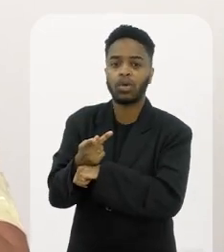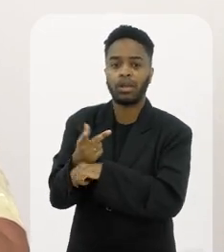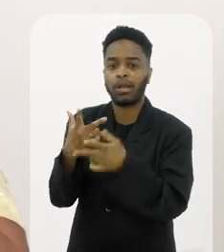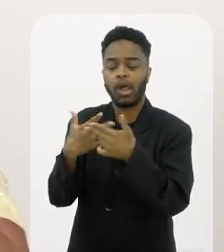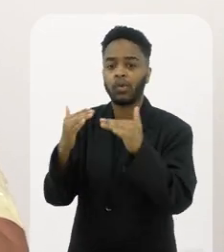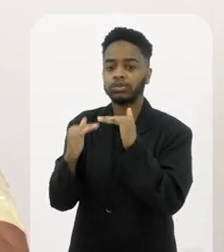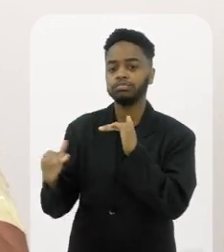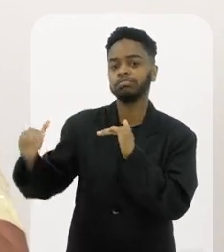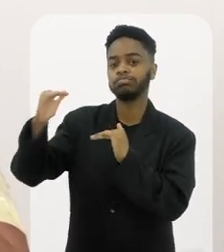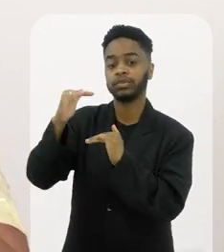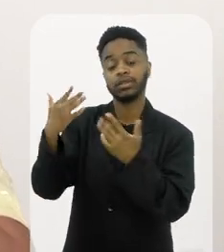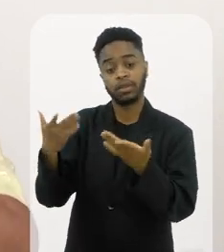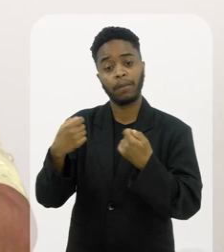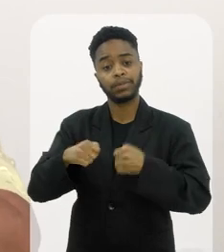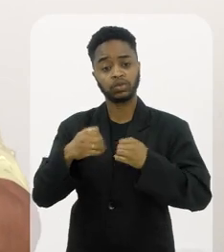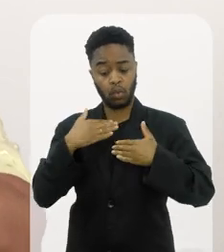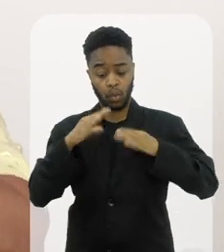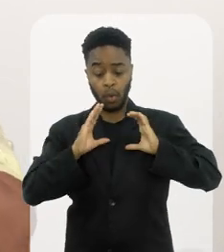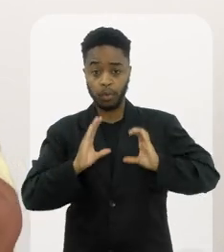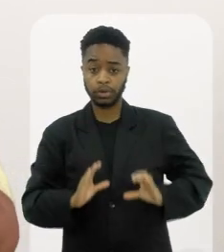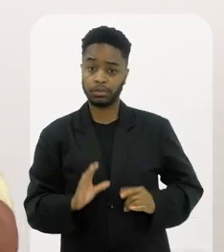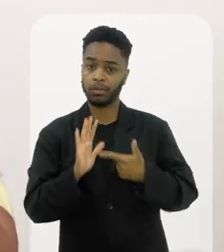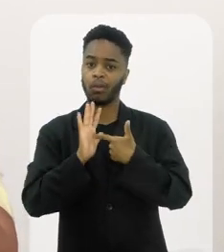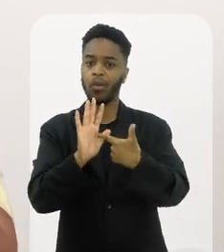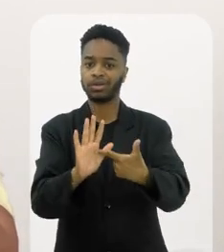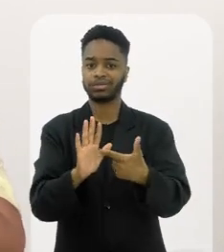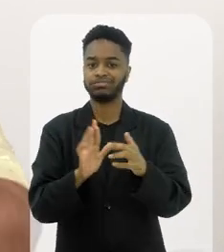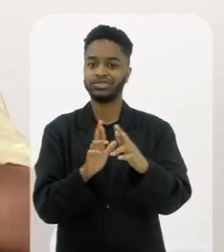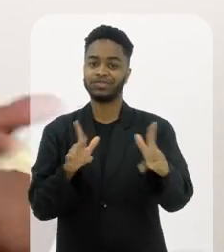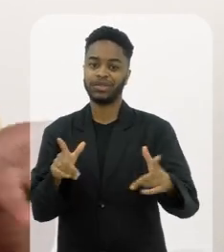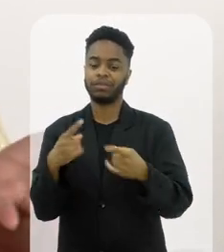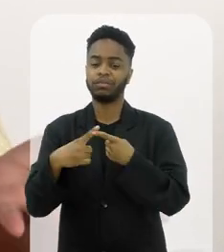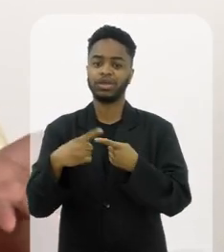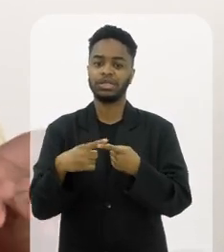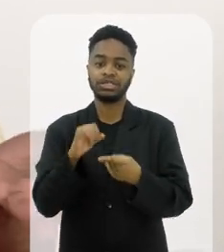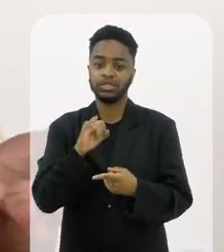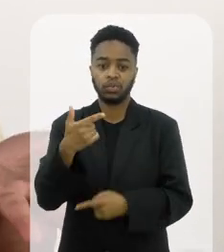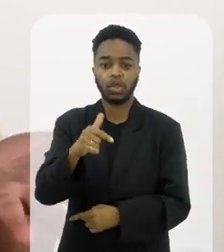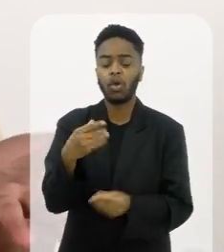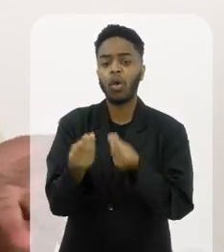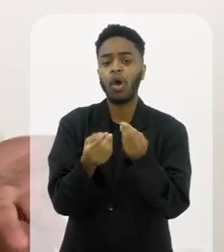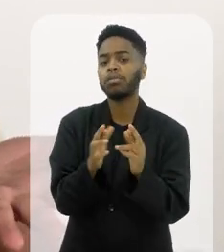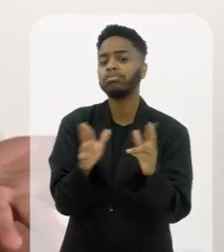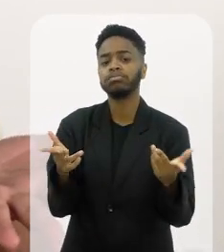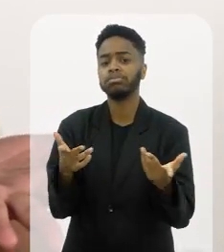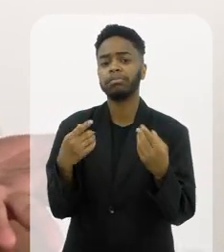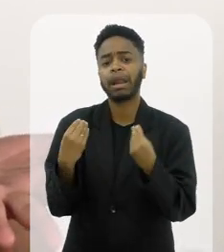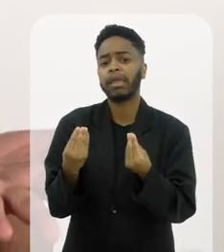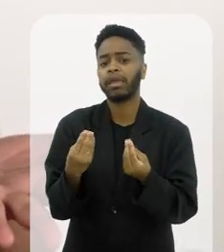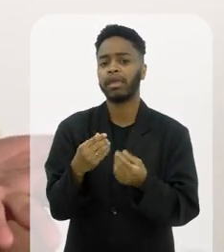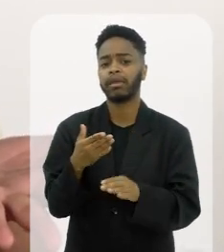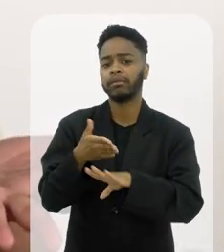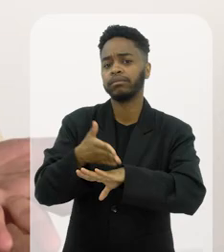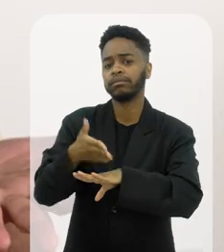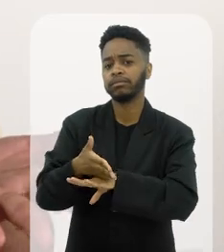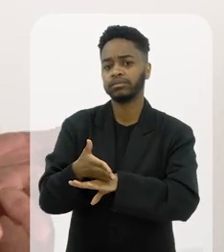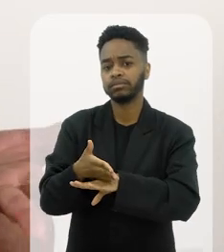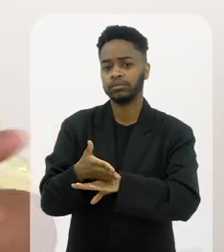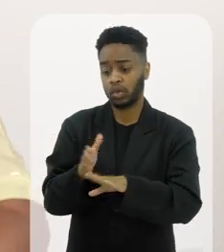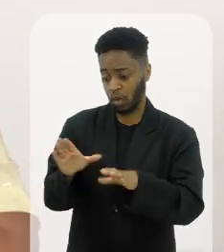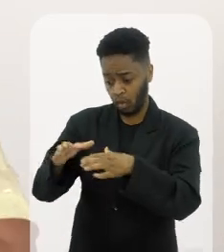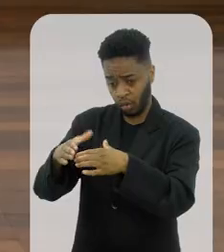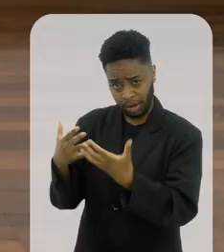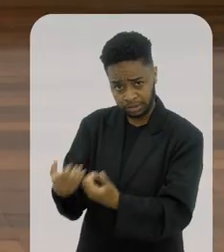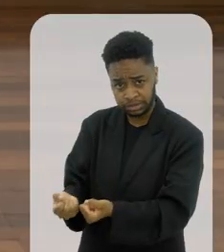Supremo. Então você tem que ter uma postura que reproduza isso. Se não, qual o sentido? Não tem, né? E